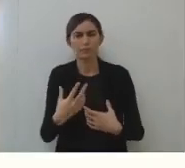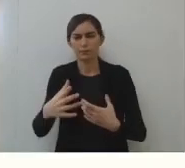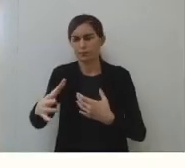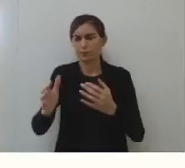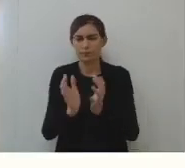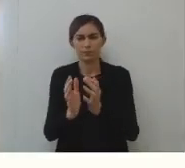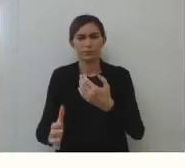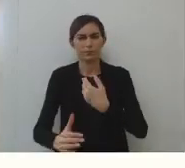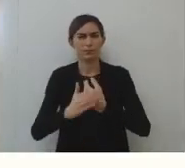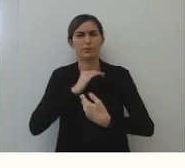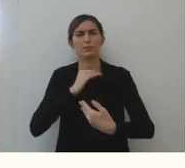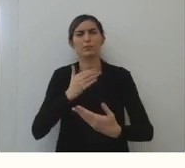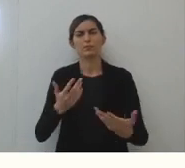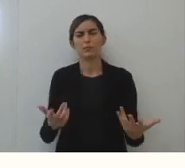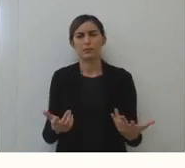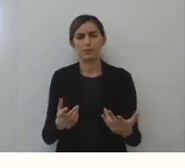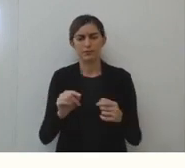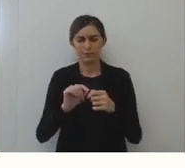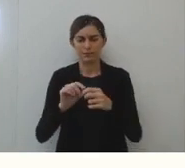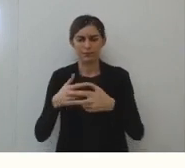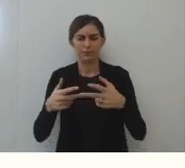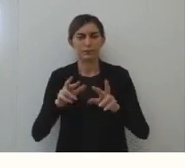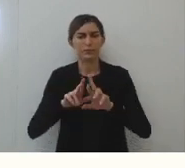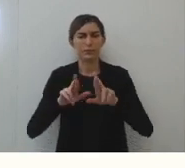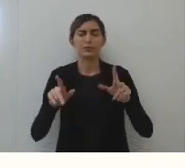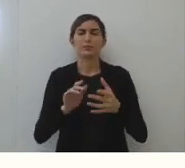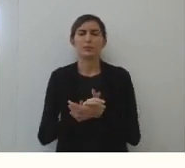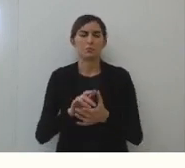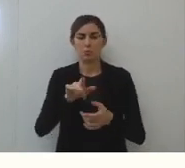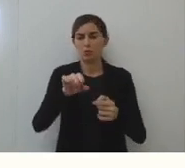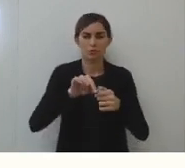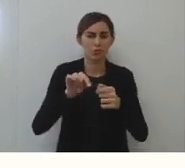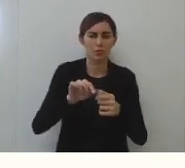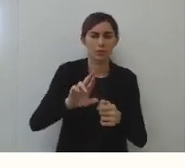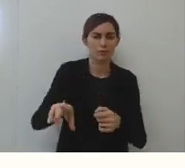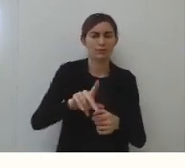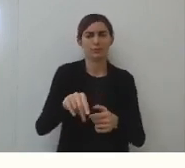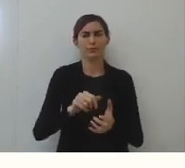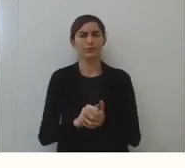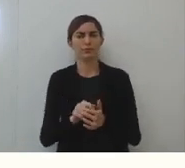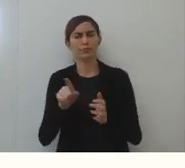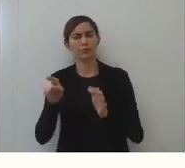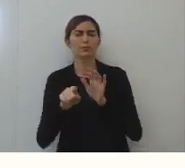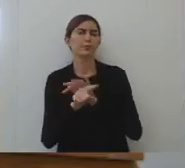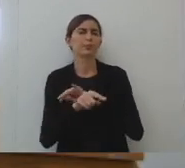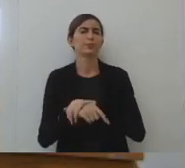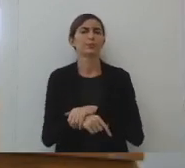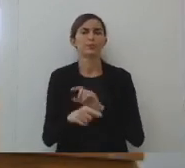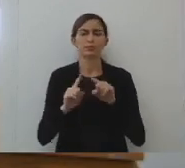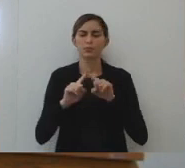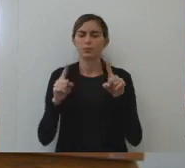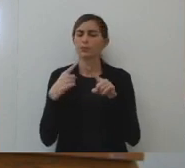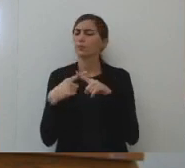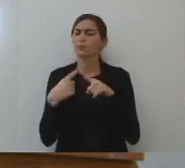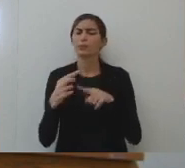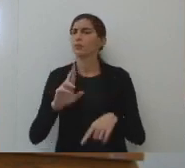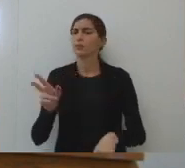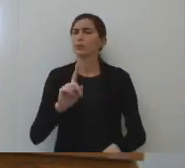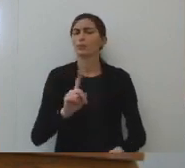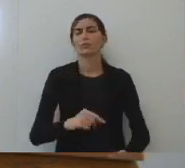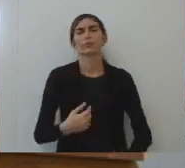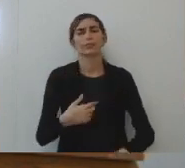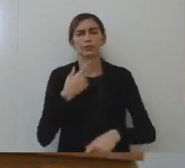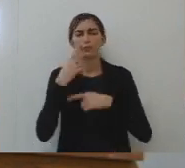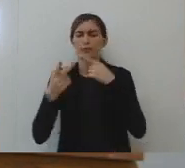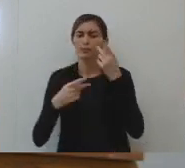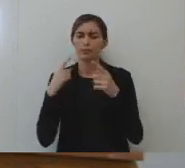repreendido pelo seu grupo quando tentou fazer algo diferente e já te disseram: não faça isso? E aí você perguntou: mas por que não? E